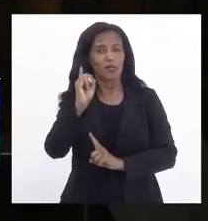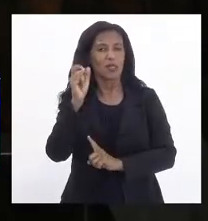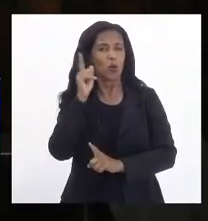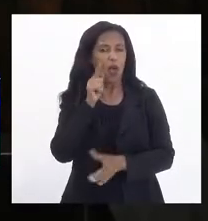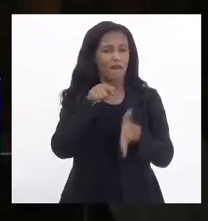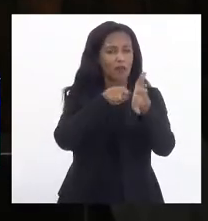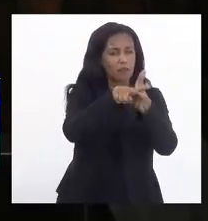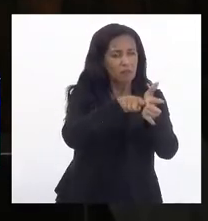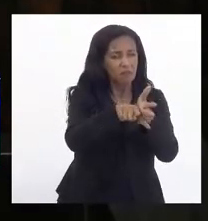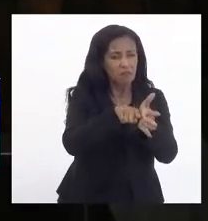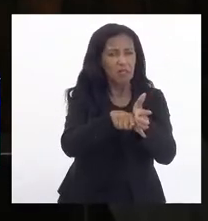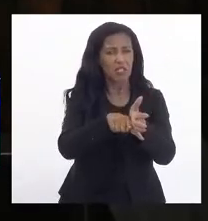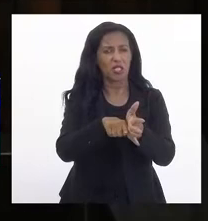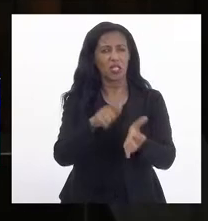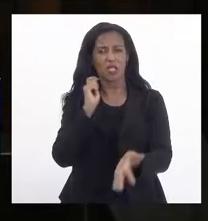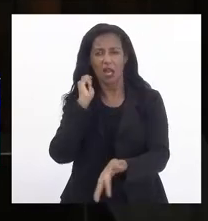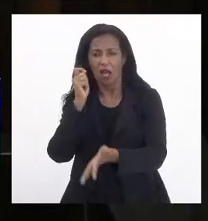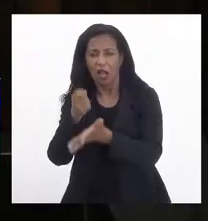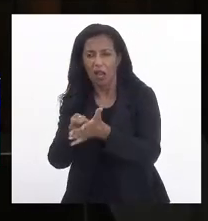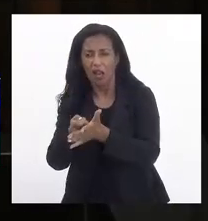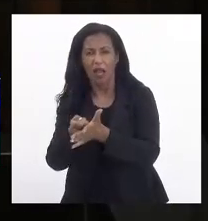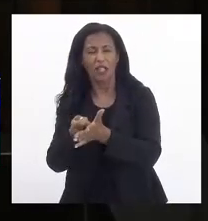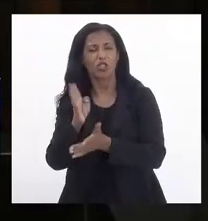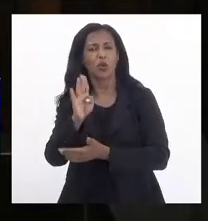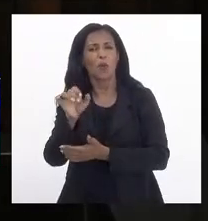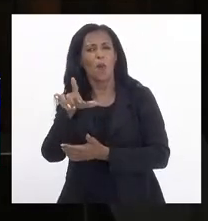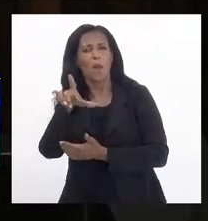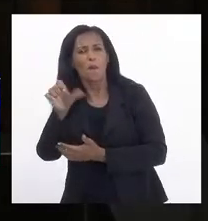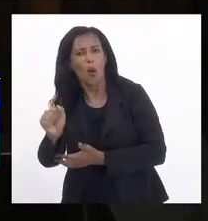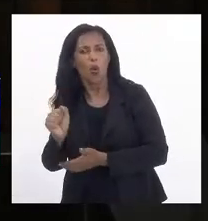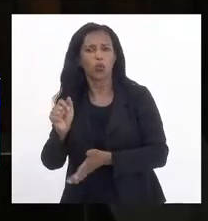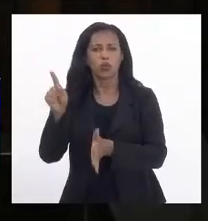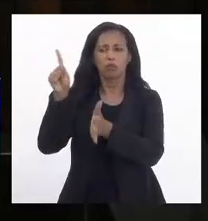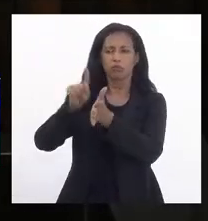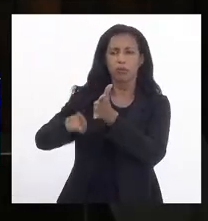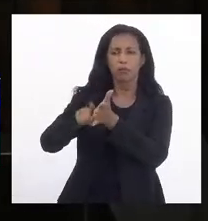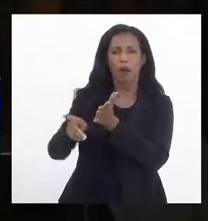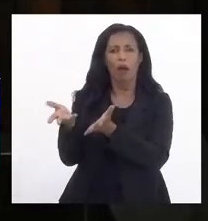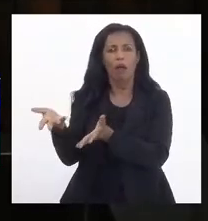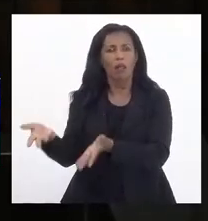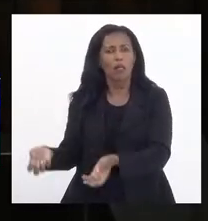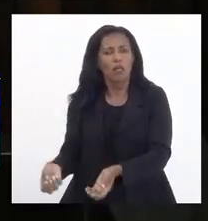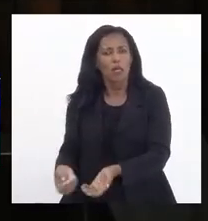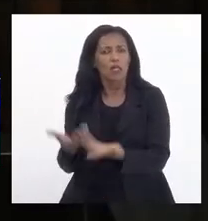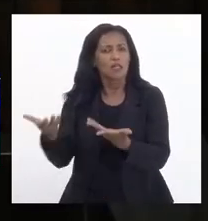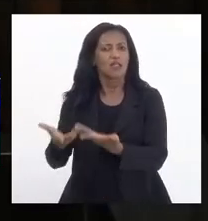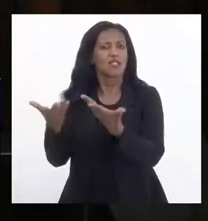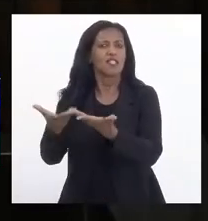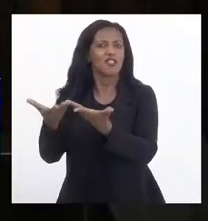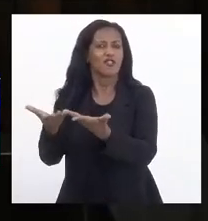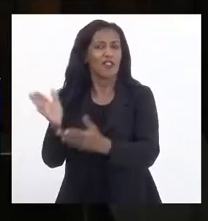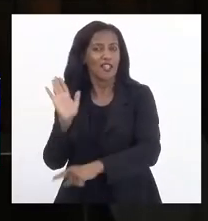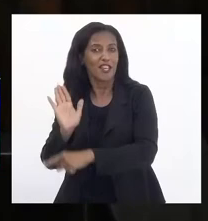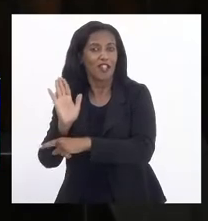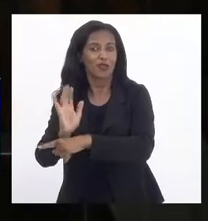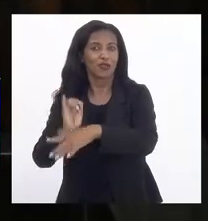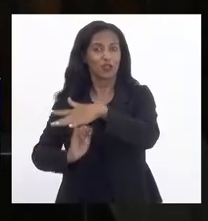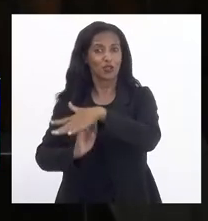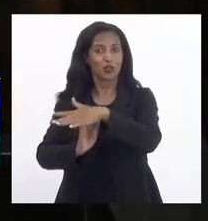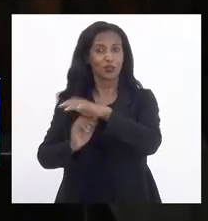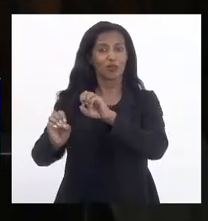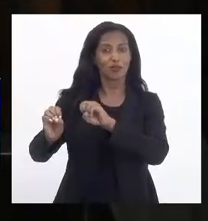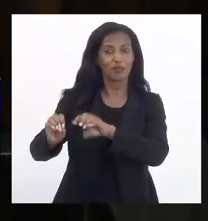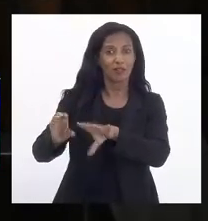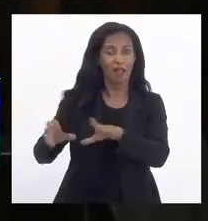pesquisa, extensão, garantindo bolsas para os estudantes, garantindo iniciativas que integrem a instituição de ensino,